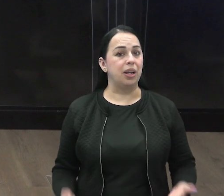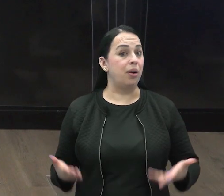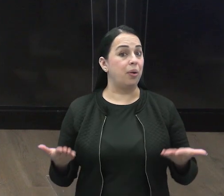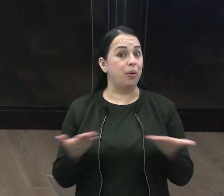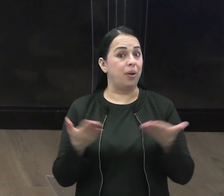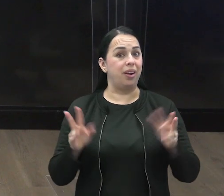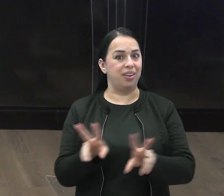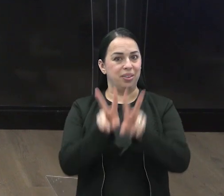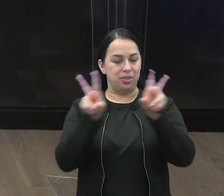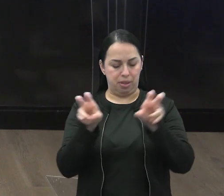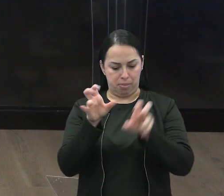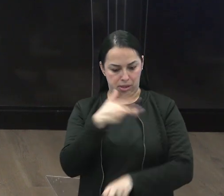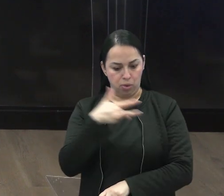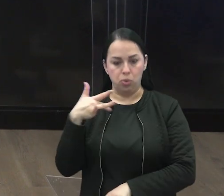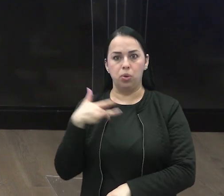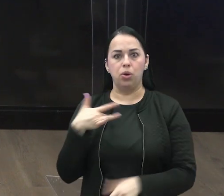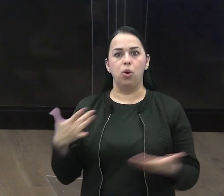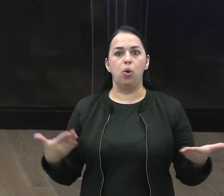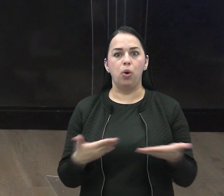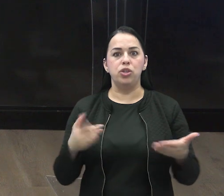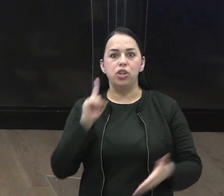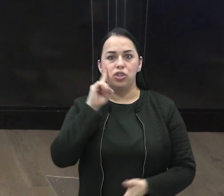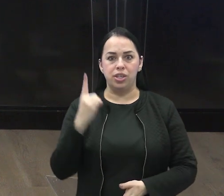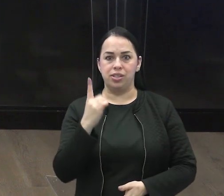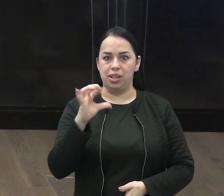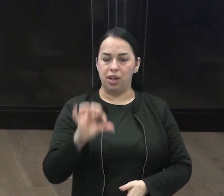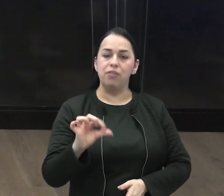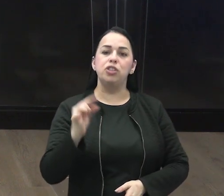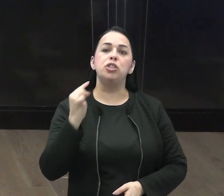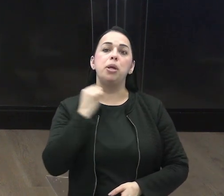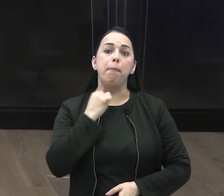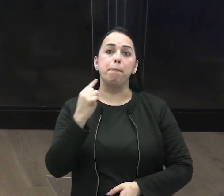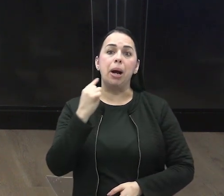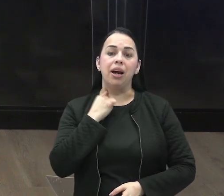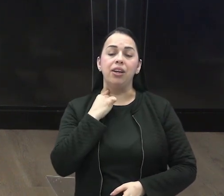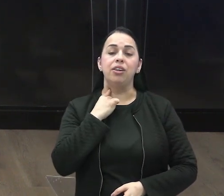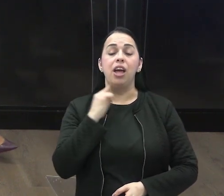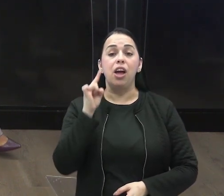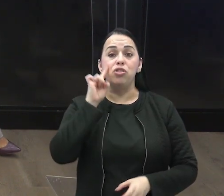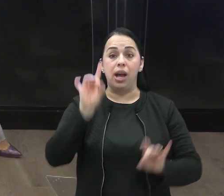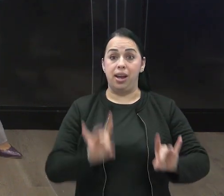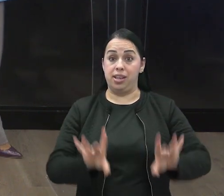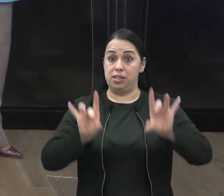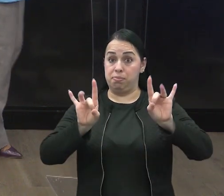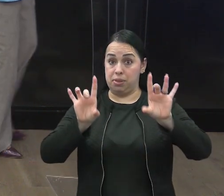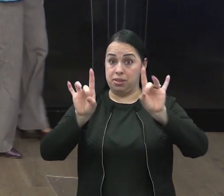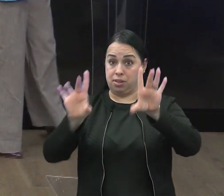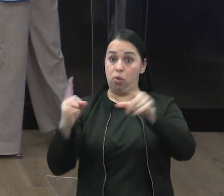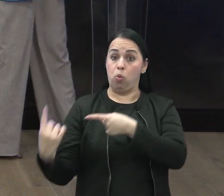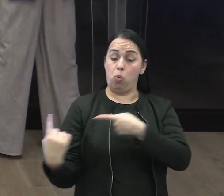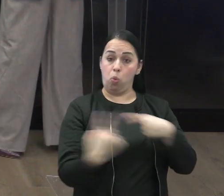Nosso assunto agora é saúde. Hoje, 19 de maio, é o Dia Municipal de Luta contra as